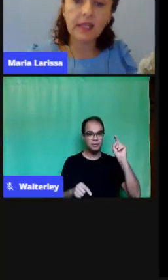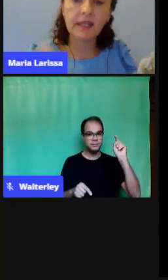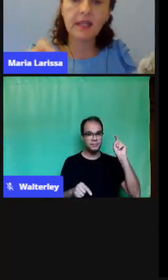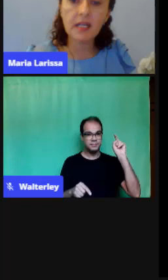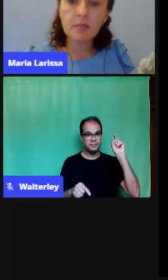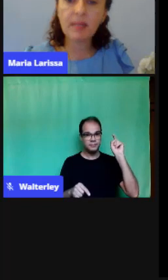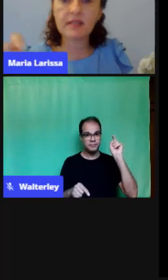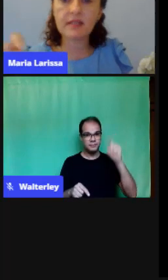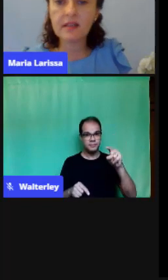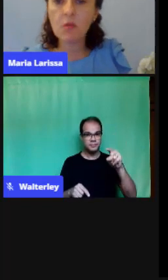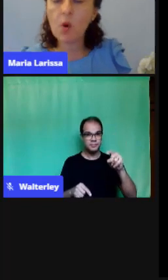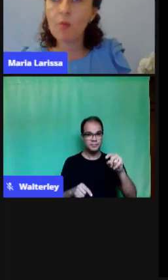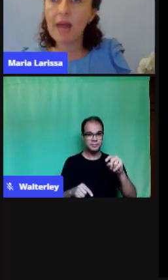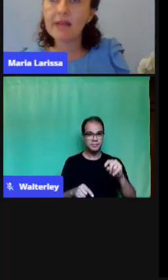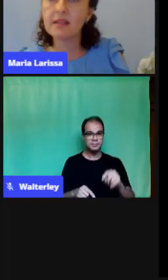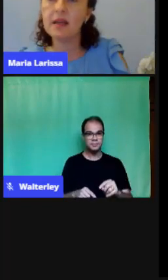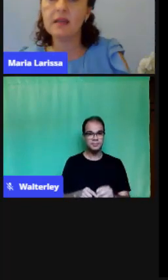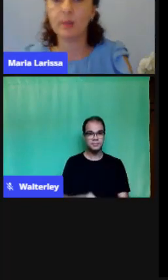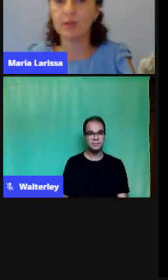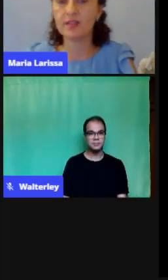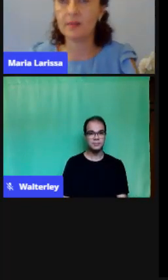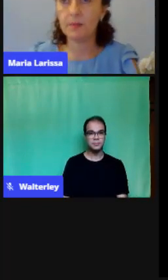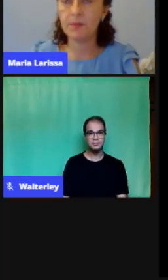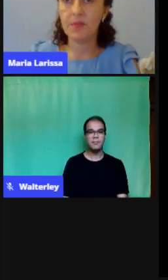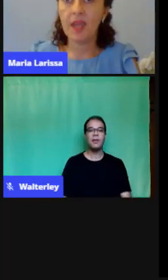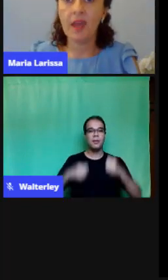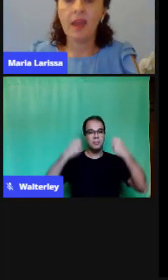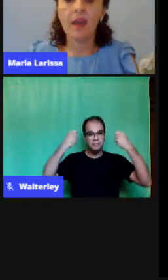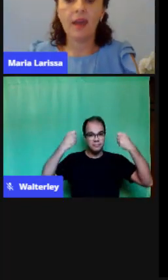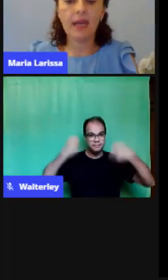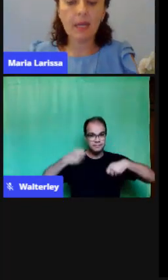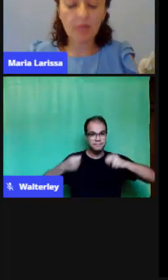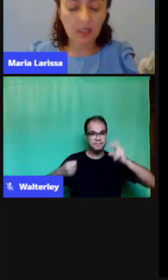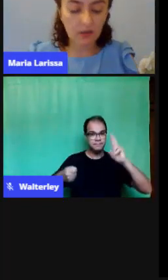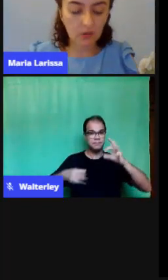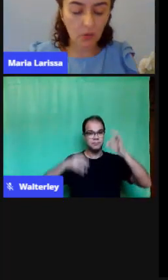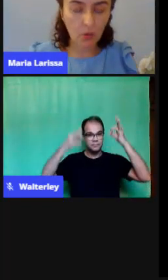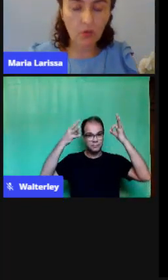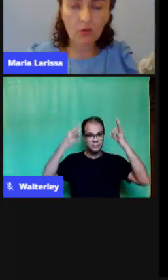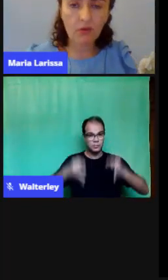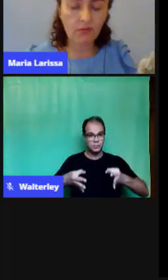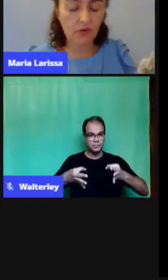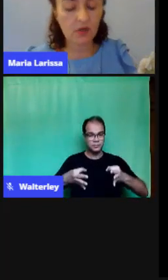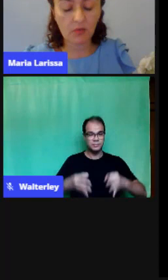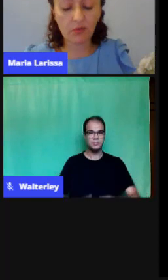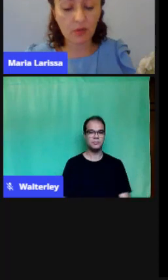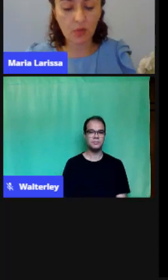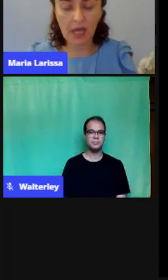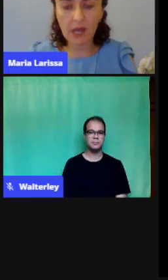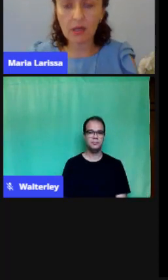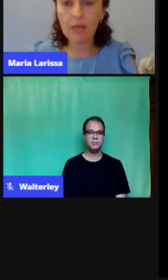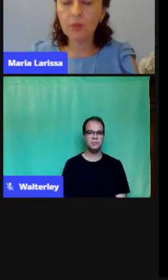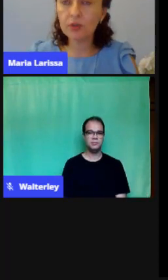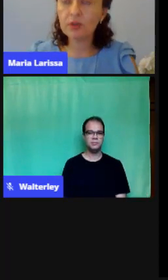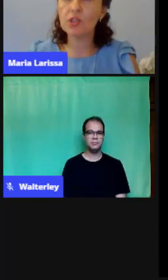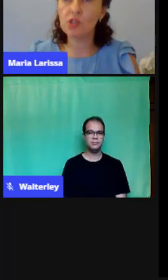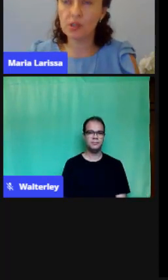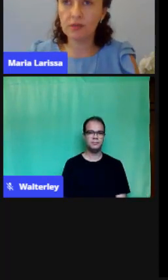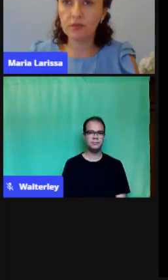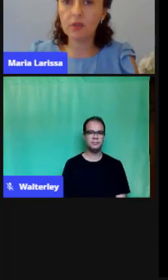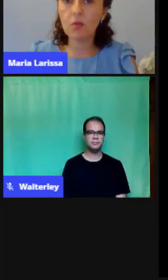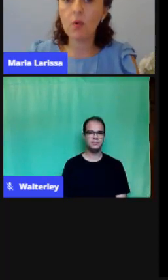esse item, ir para a sessão com base na resposta. Lembrando, o Google Form, o formulário, ele é